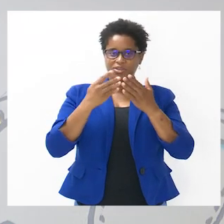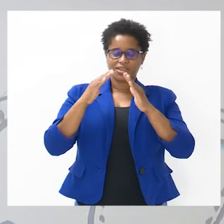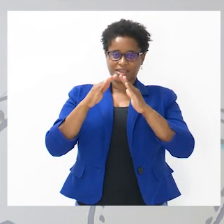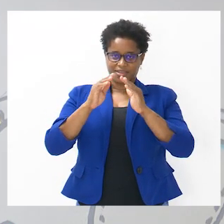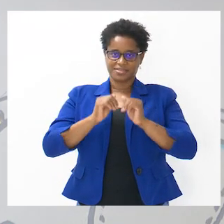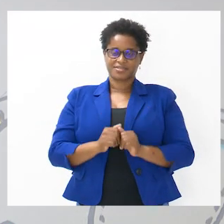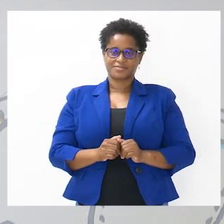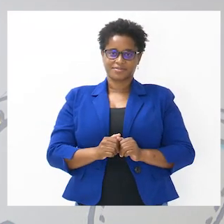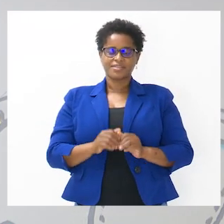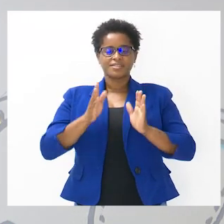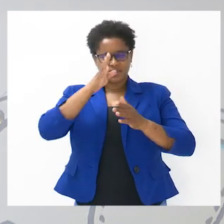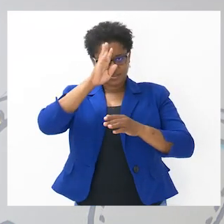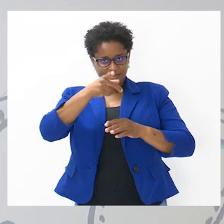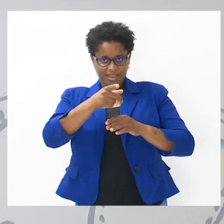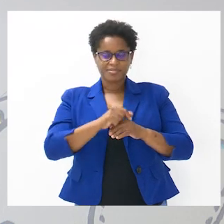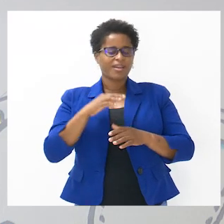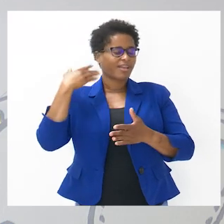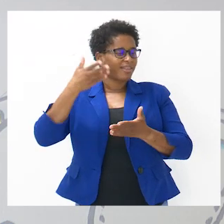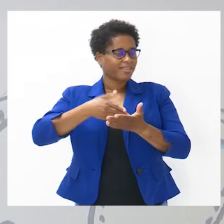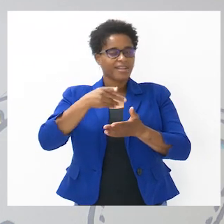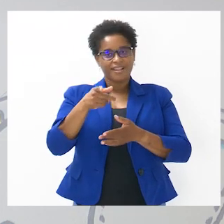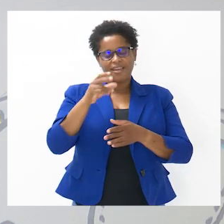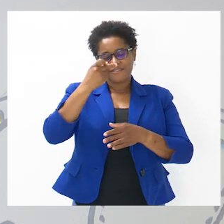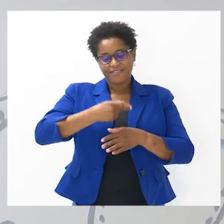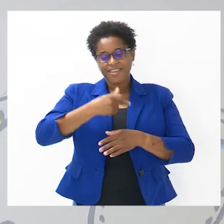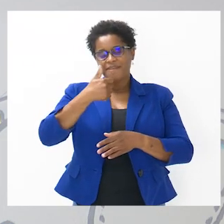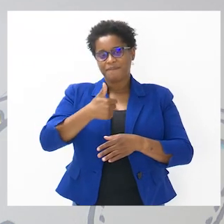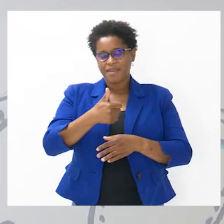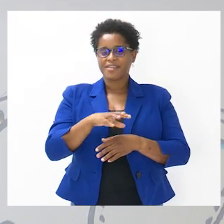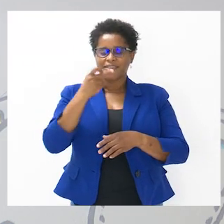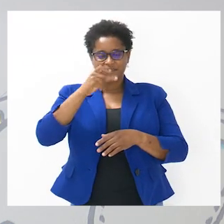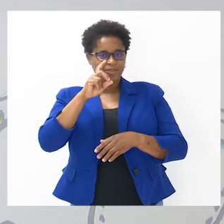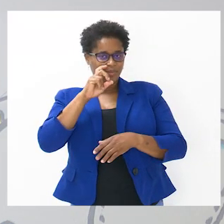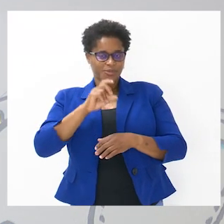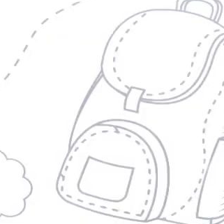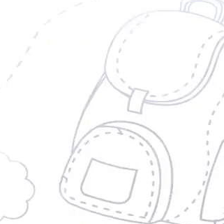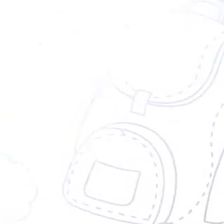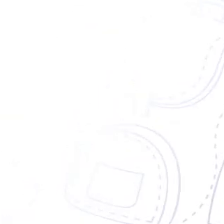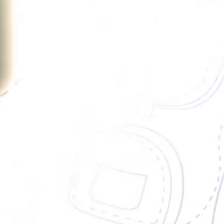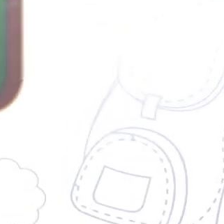Estudar em Casa. Já sabem, até lá, fiquem bem, fiquem seguros.